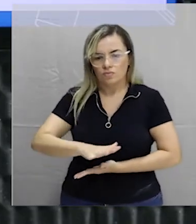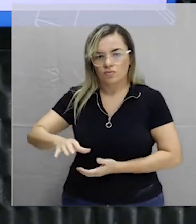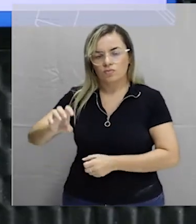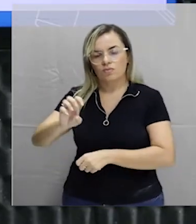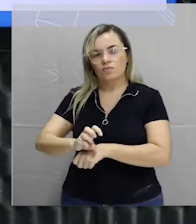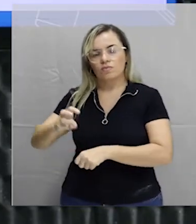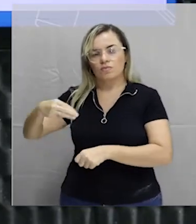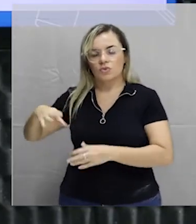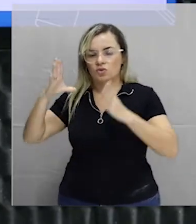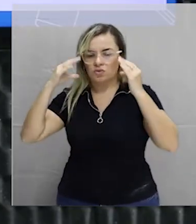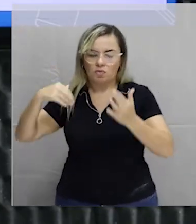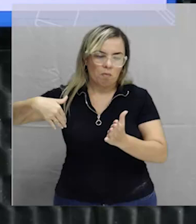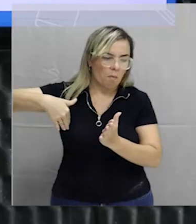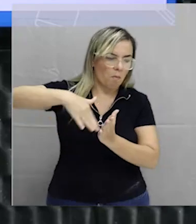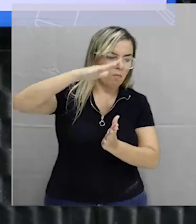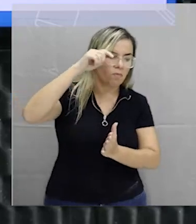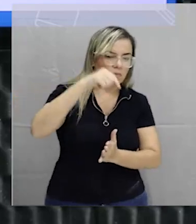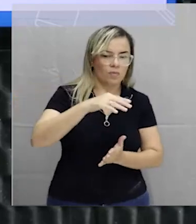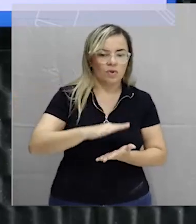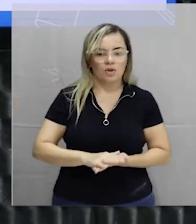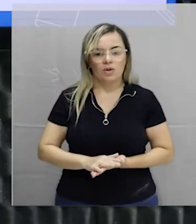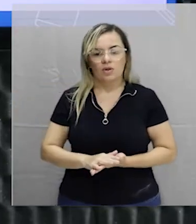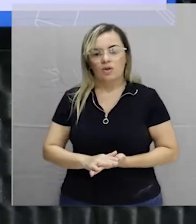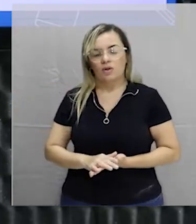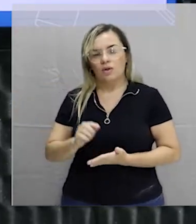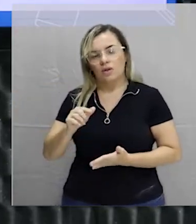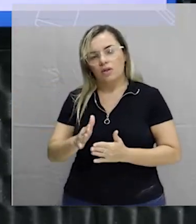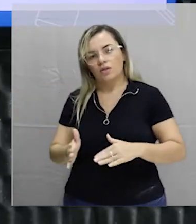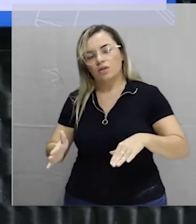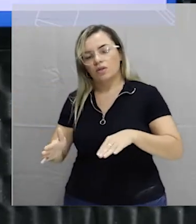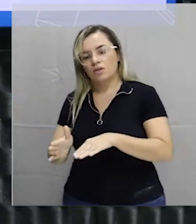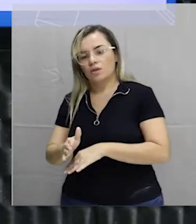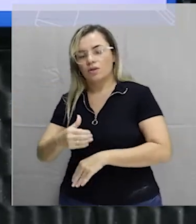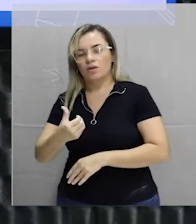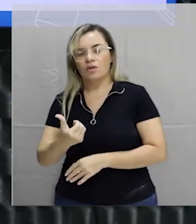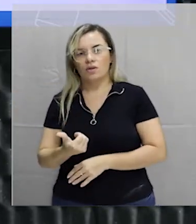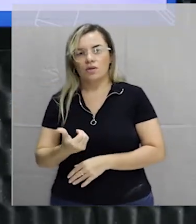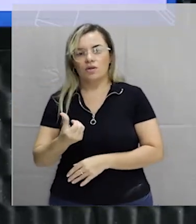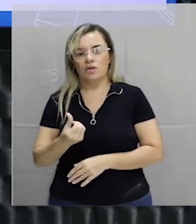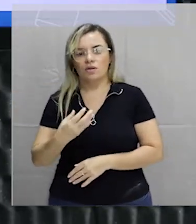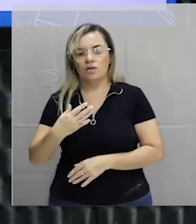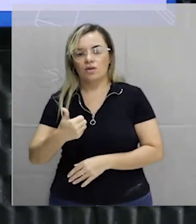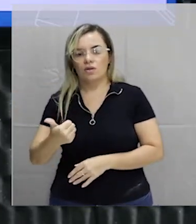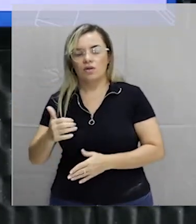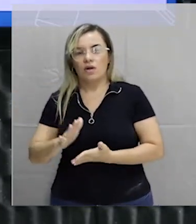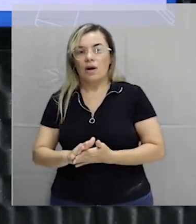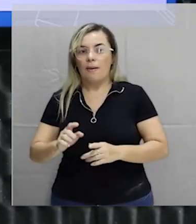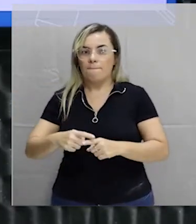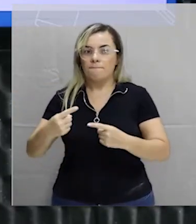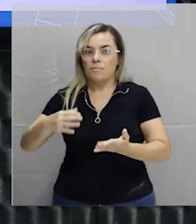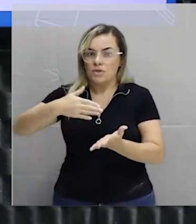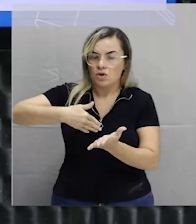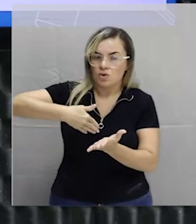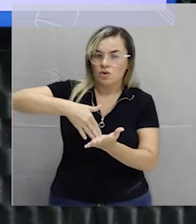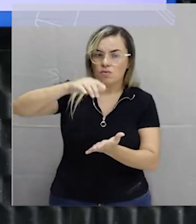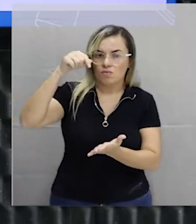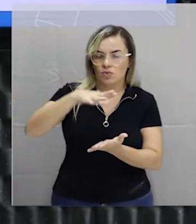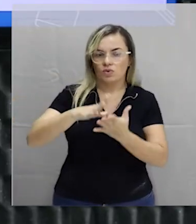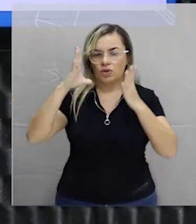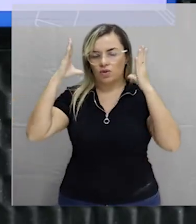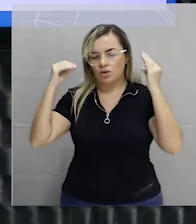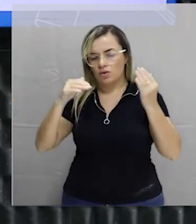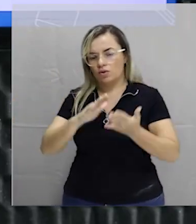Tá? Eles ficam de 1641, mas são expulsos em 1644. E houve uma união